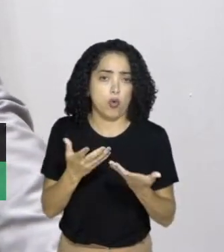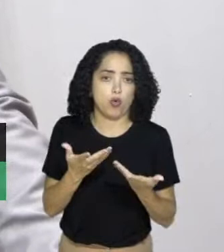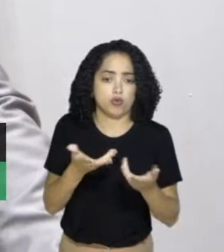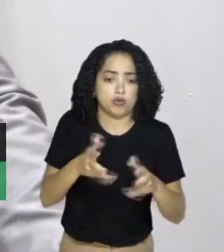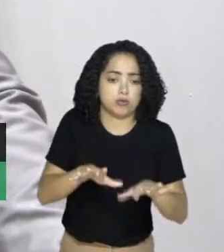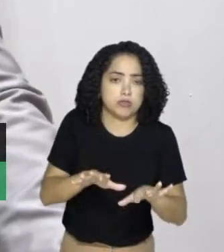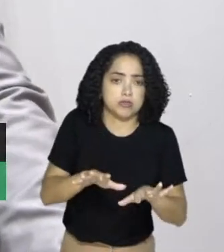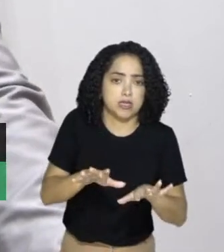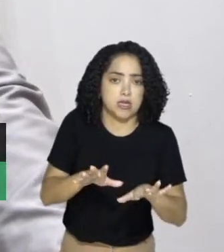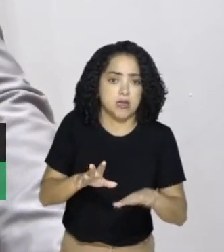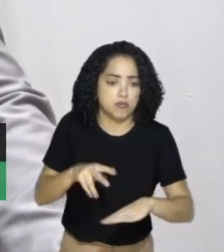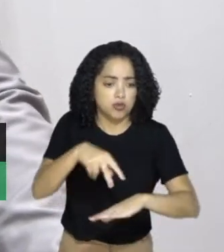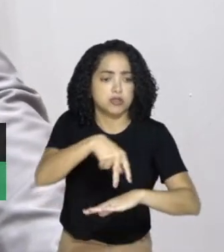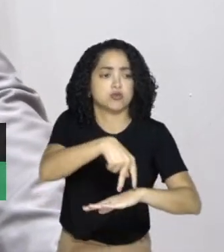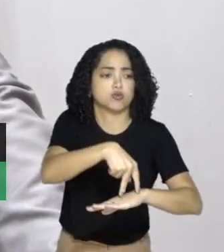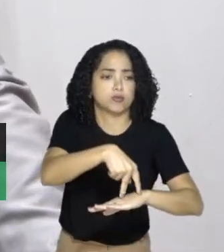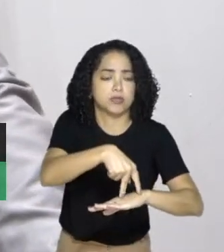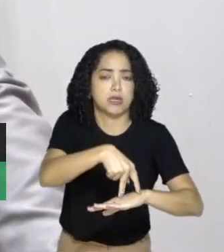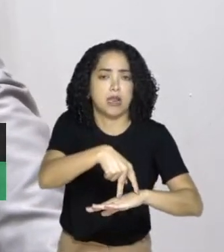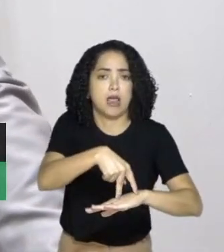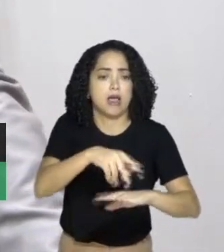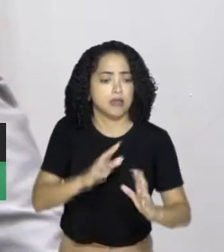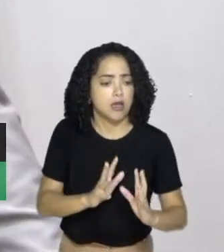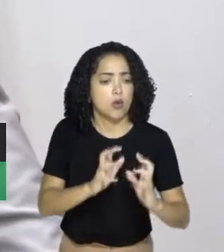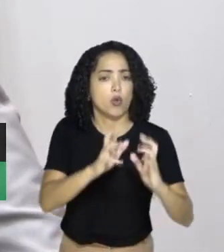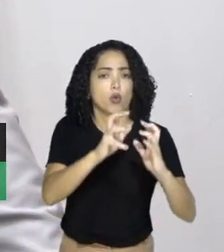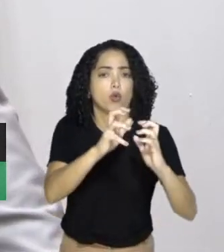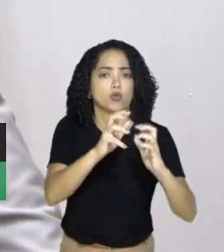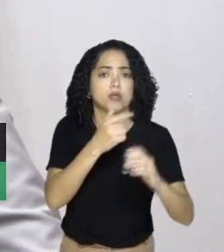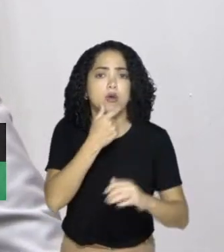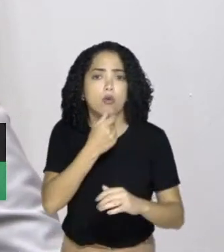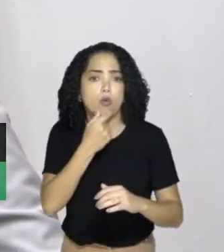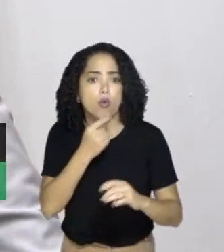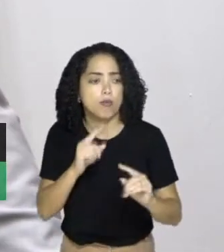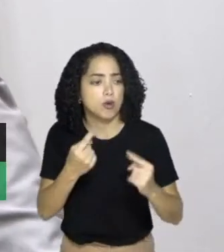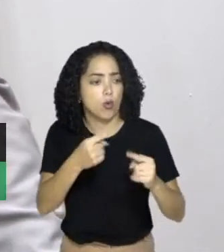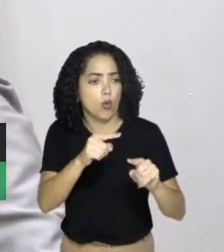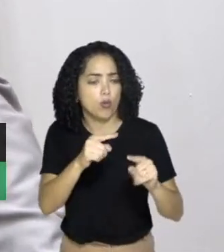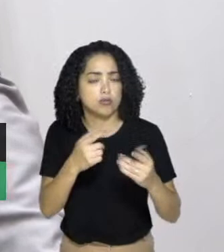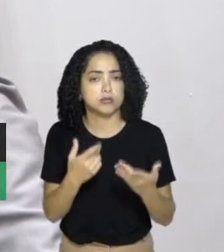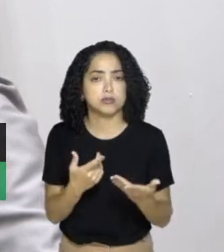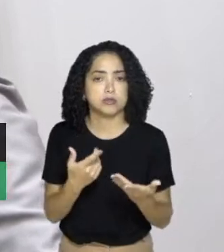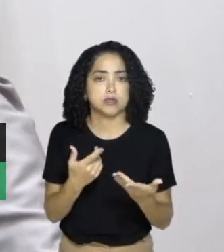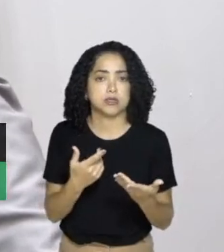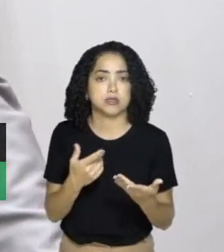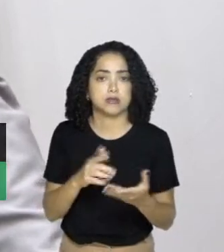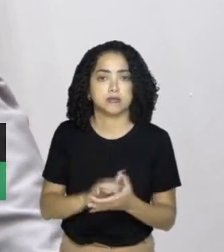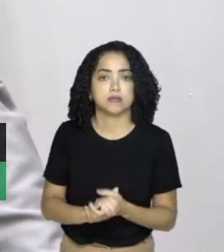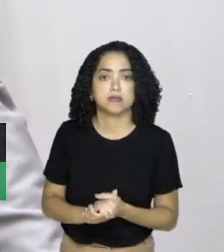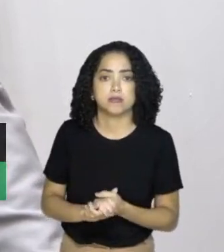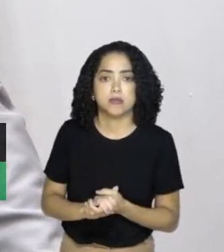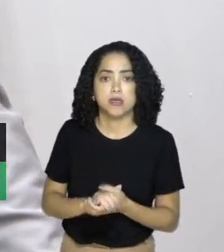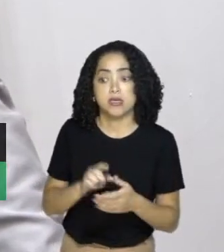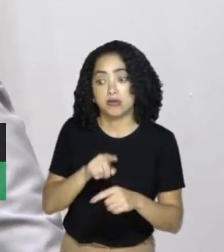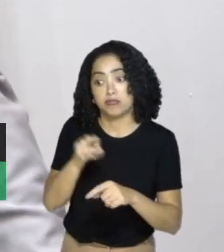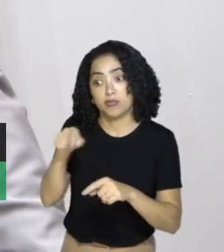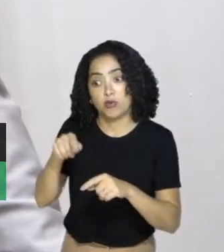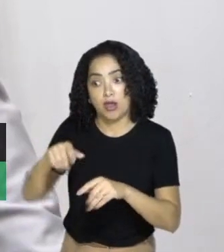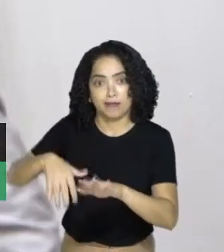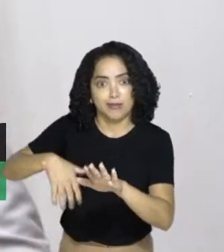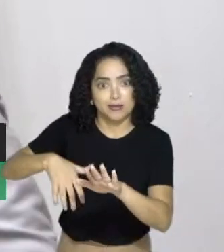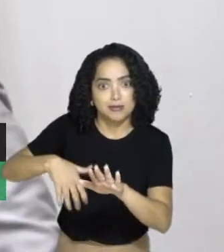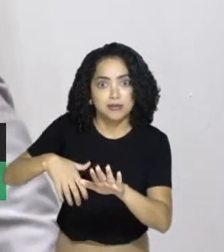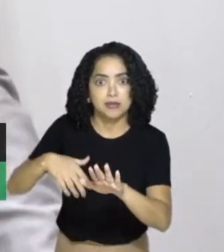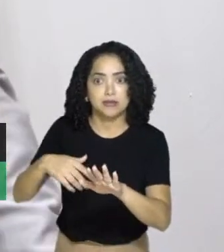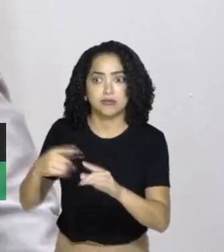lutar contra um homem. Se ela é nadadora, ela não pularia dentro da piscina e não ia competir com alguém que não fosse do mesmo sexo, que não tivesse em pé de